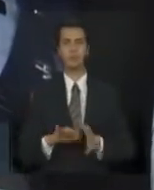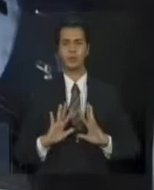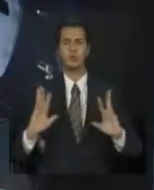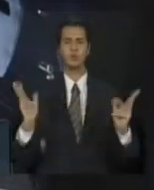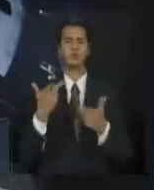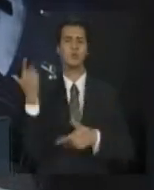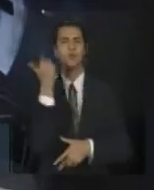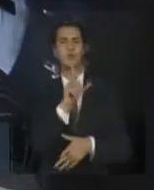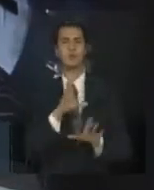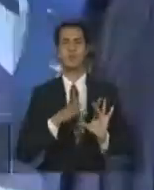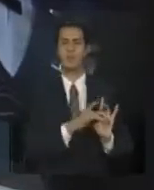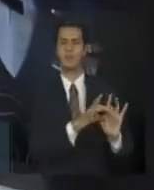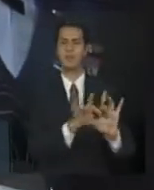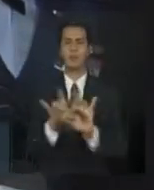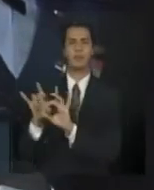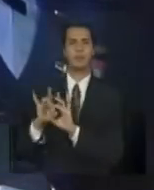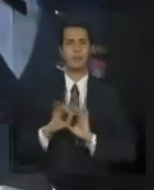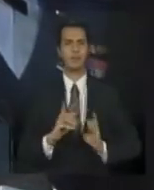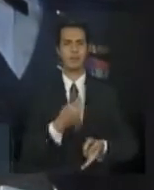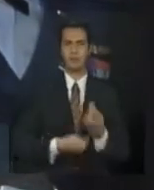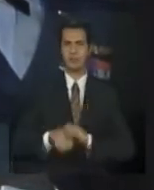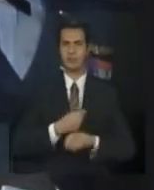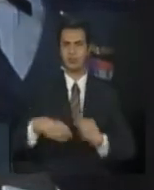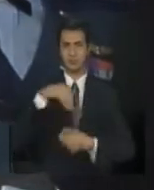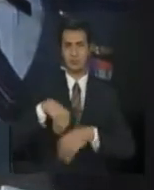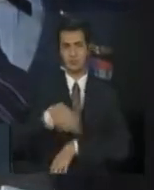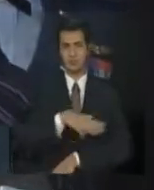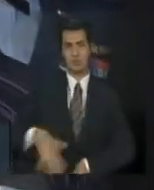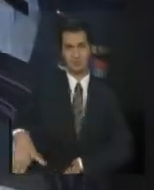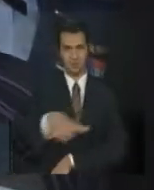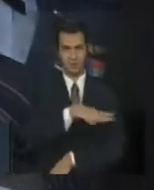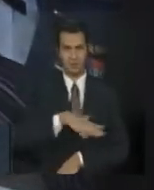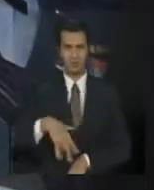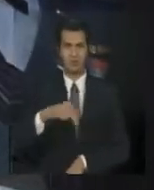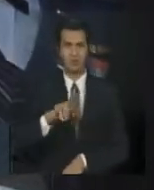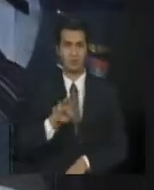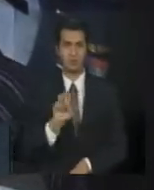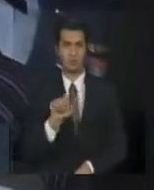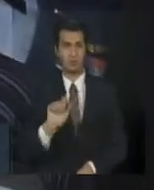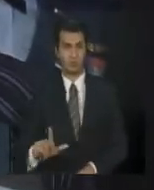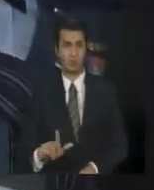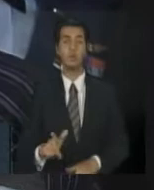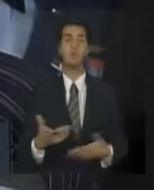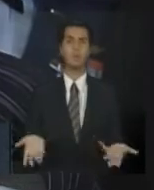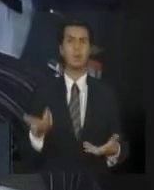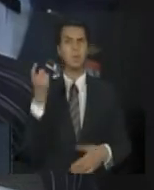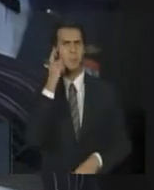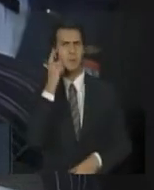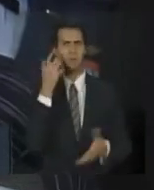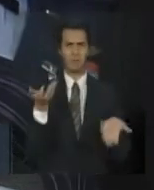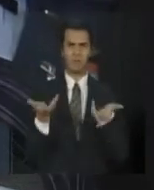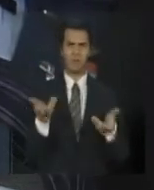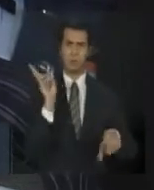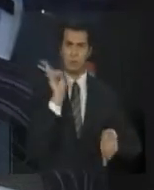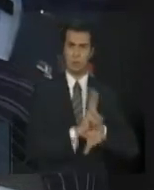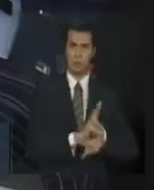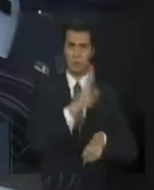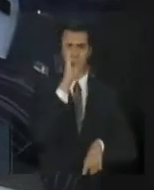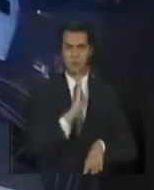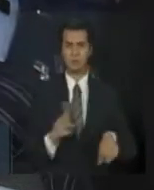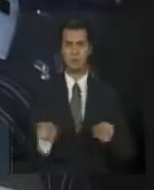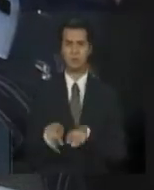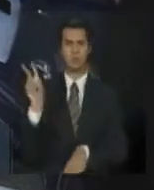essas relações econômicas nessa região. E com isso, eu não vou falar blindar o Brasil e a Argentina, mas vou dizer o